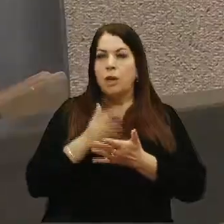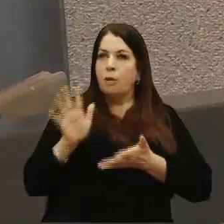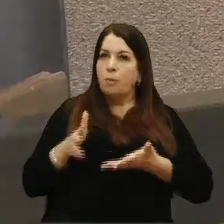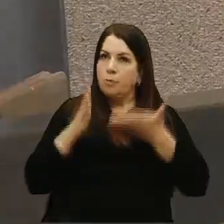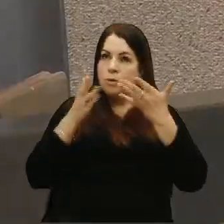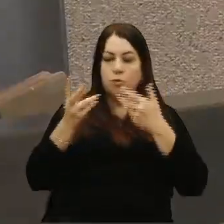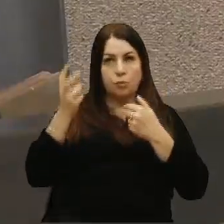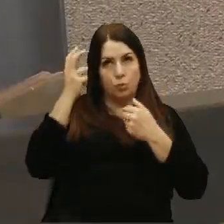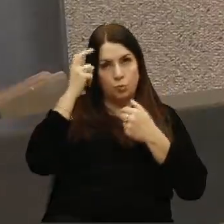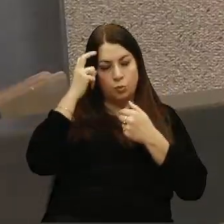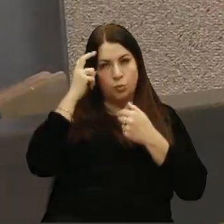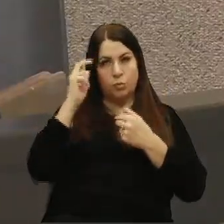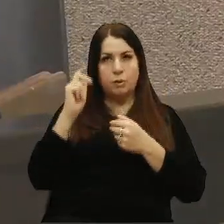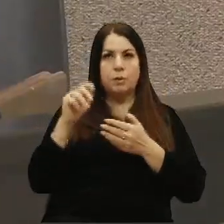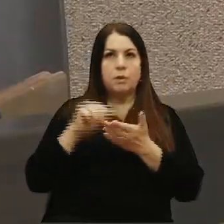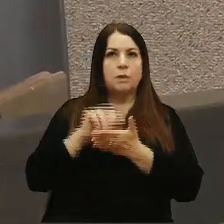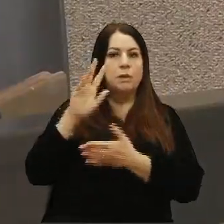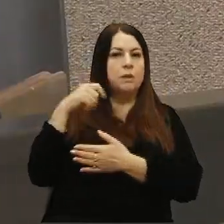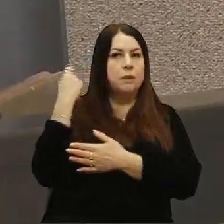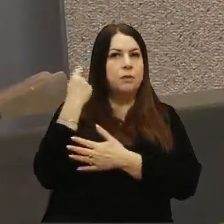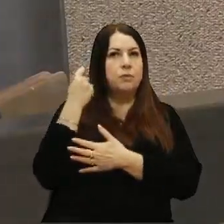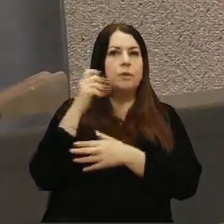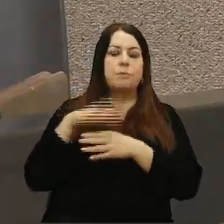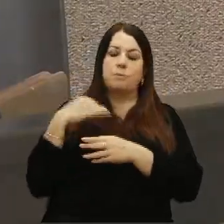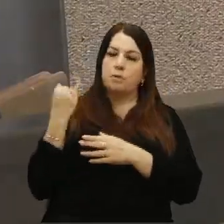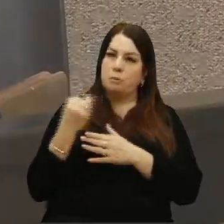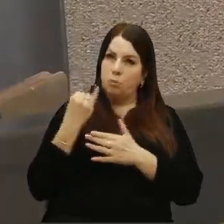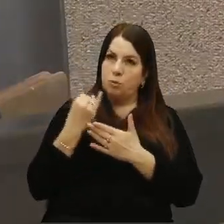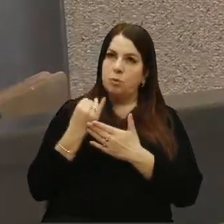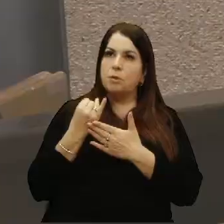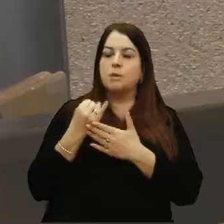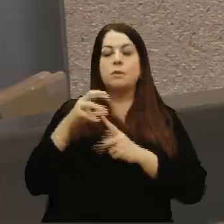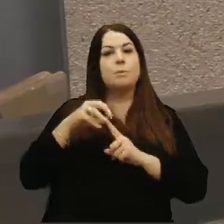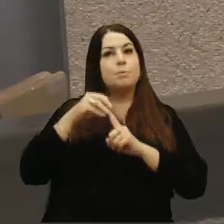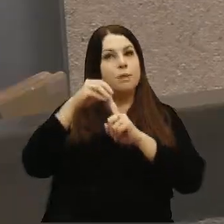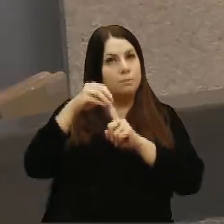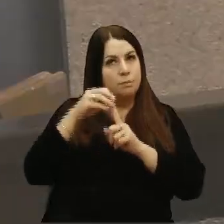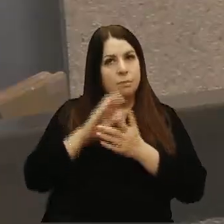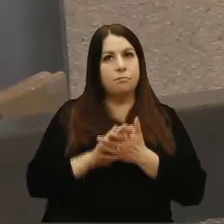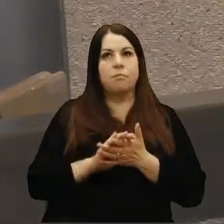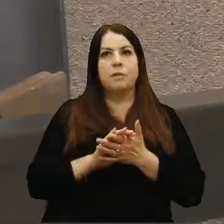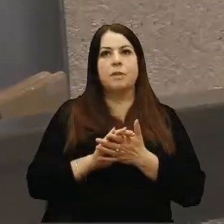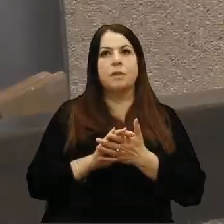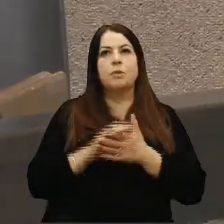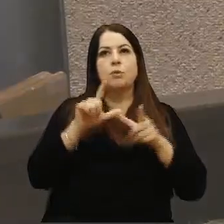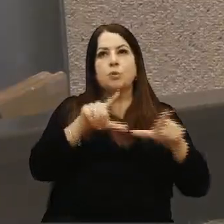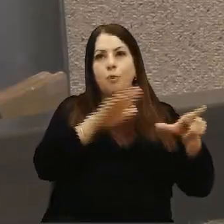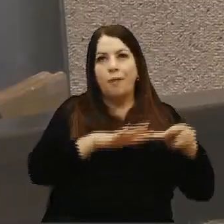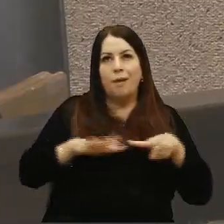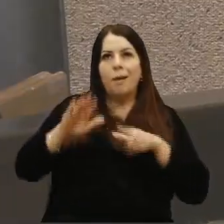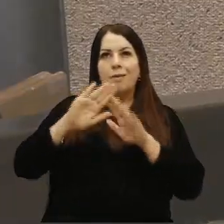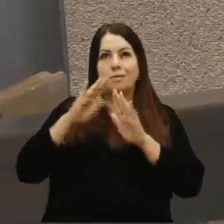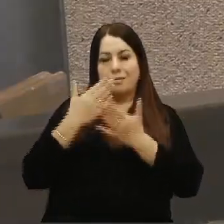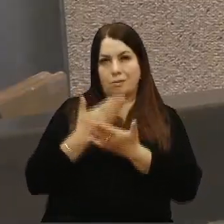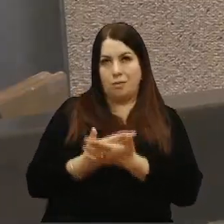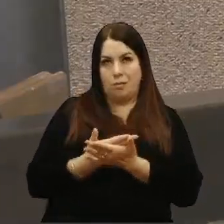nossa cultura gaúcha é cada vez mais importante e principalmente nos ambientes